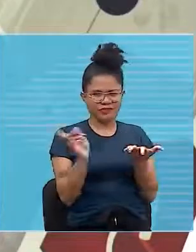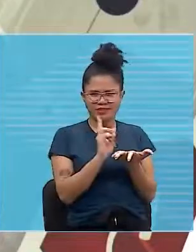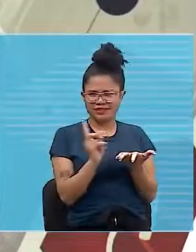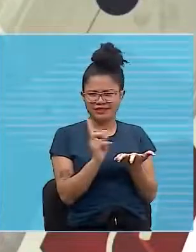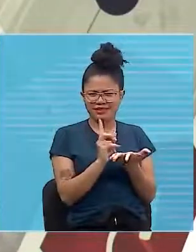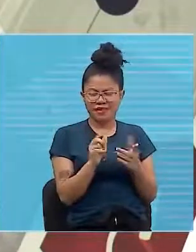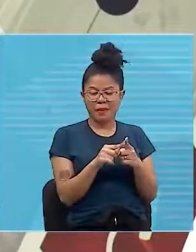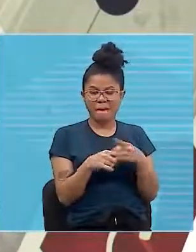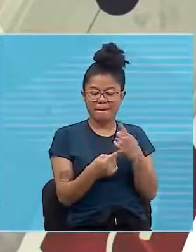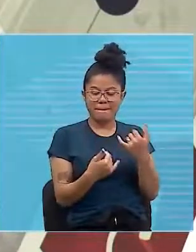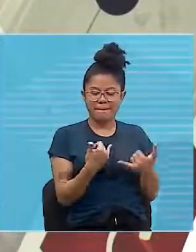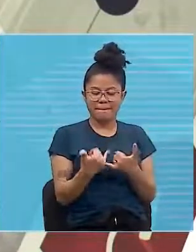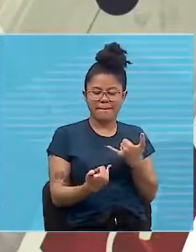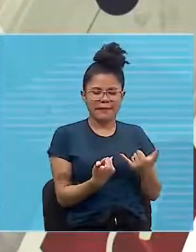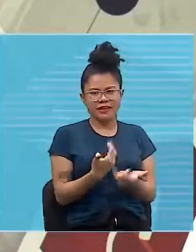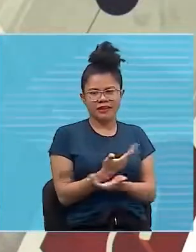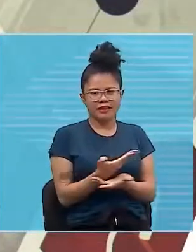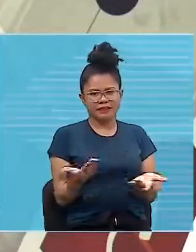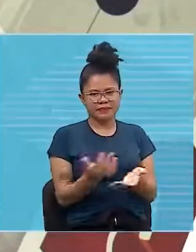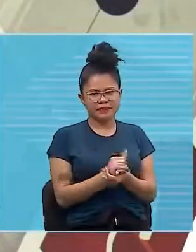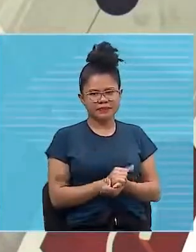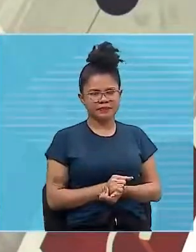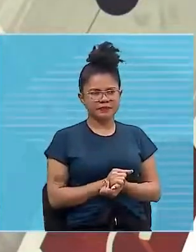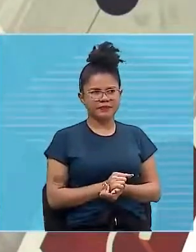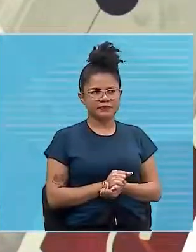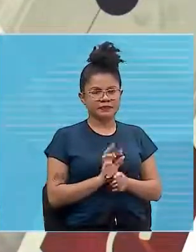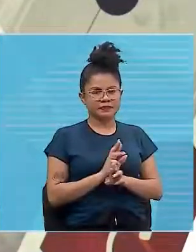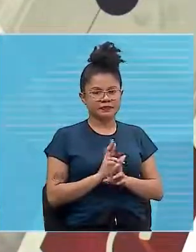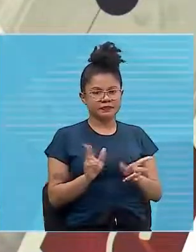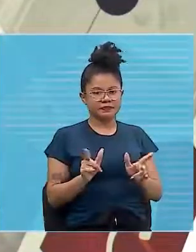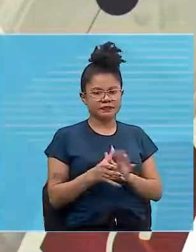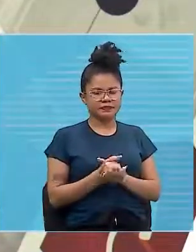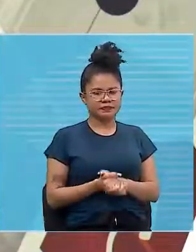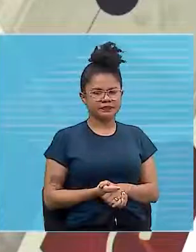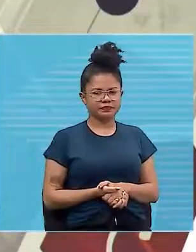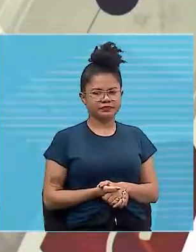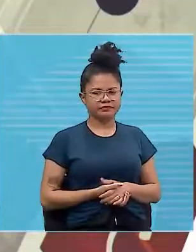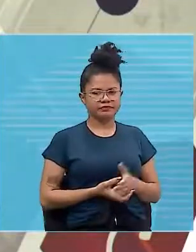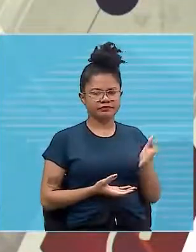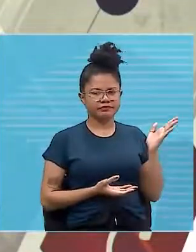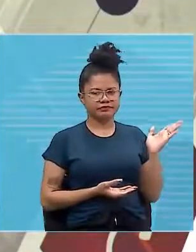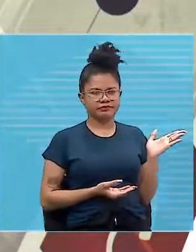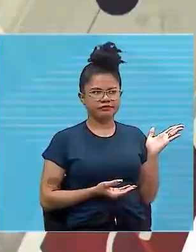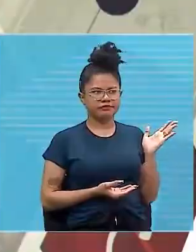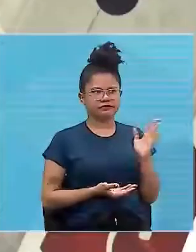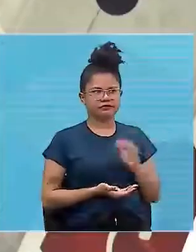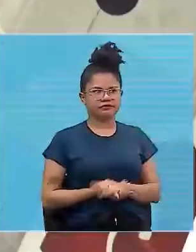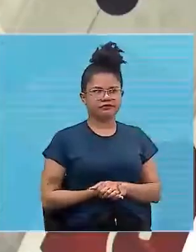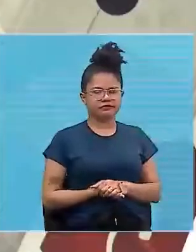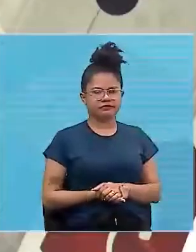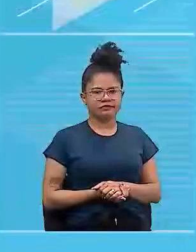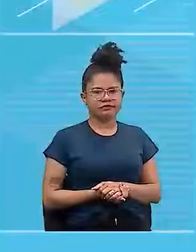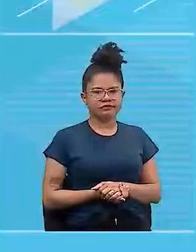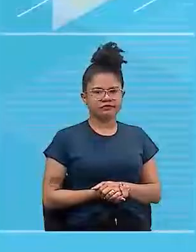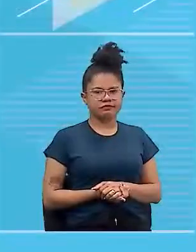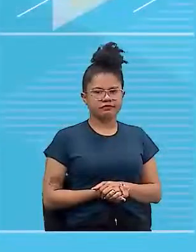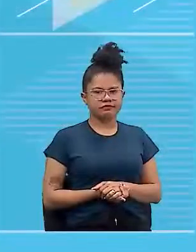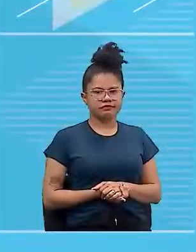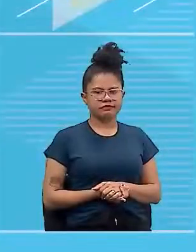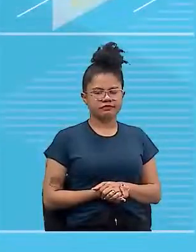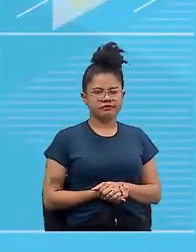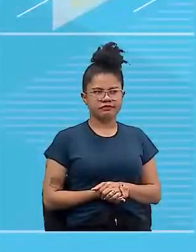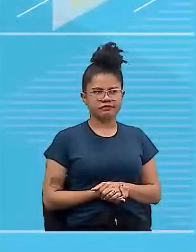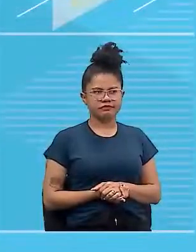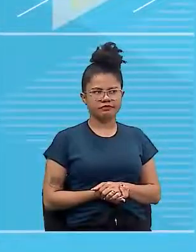Adriana é diferente é diferente olha Então essa quantidade de calorias que a gente fala dos